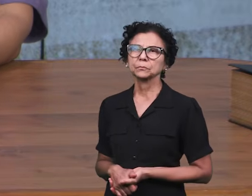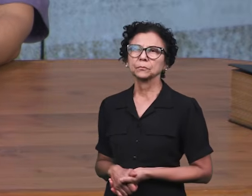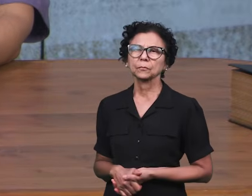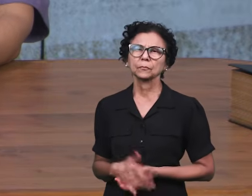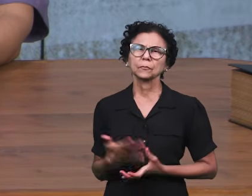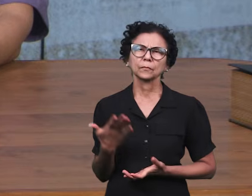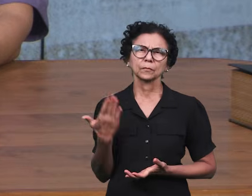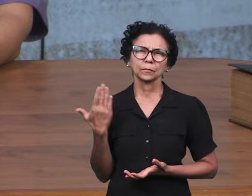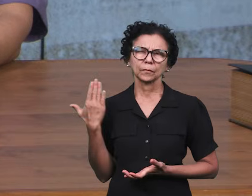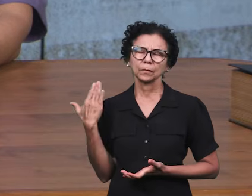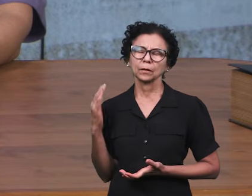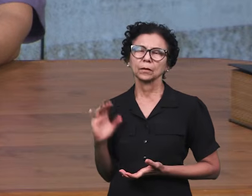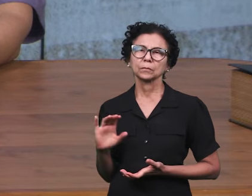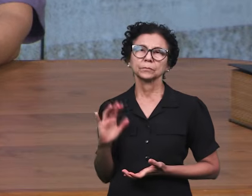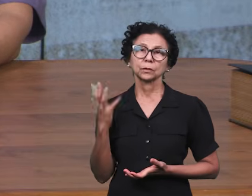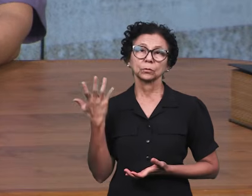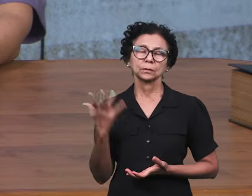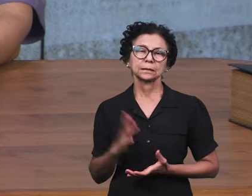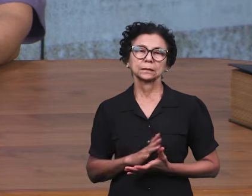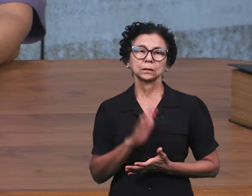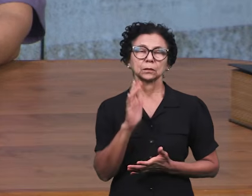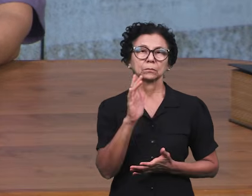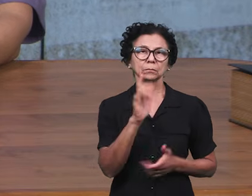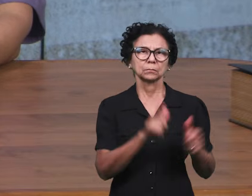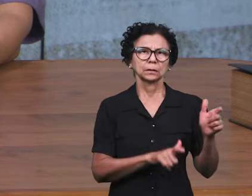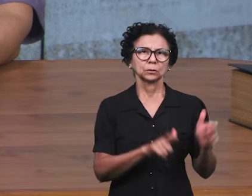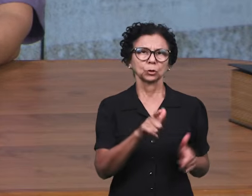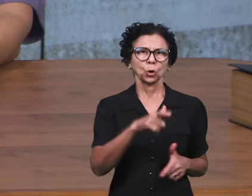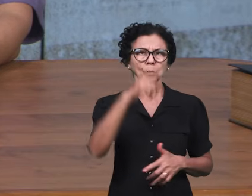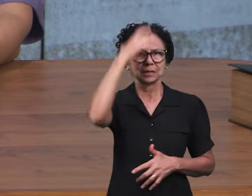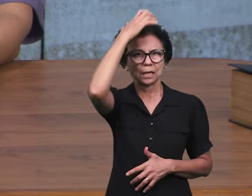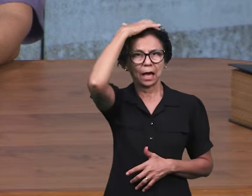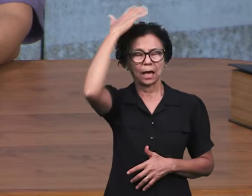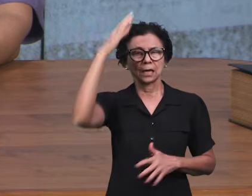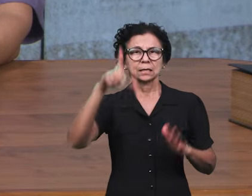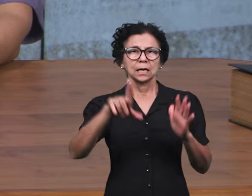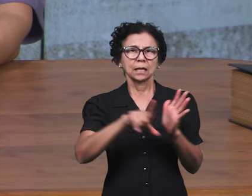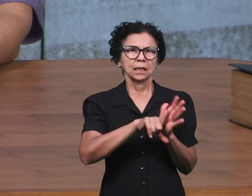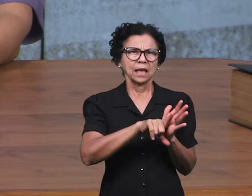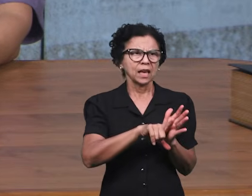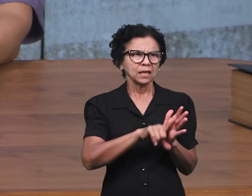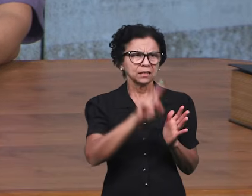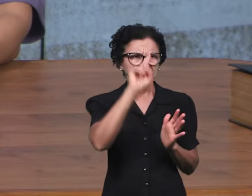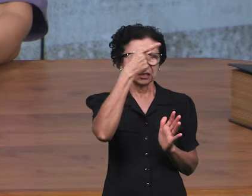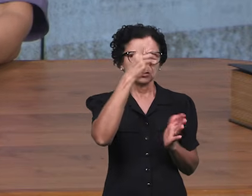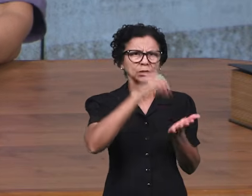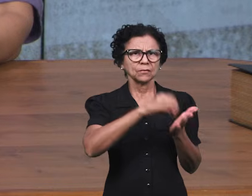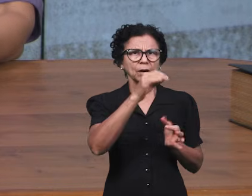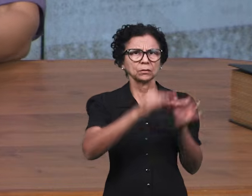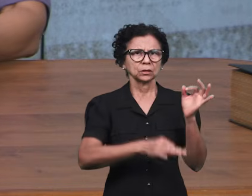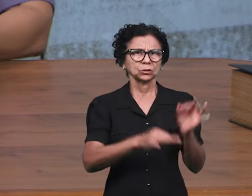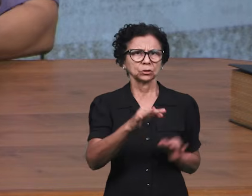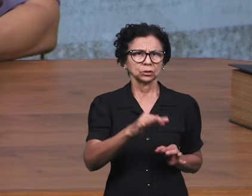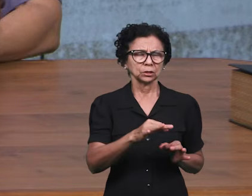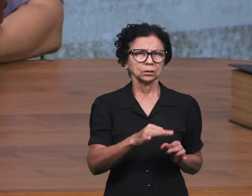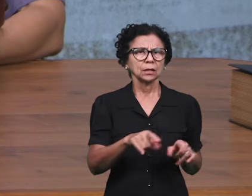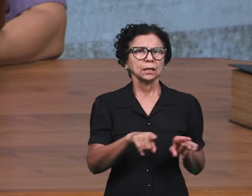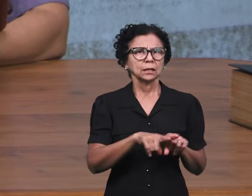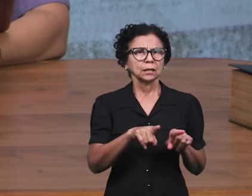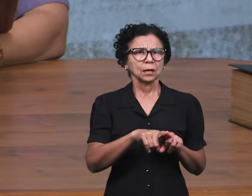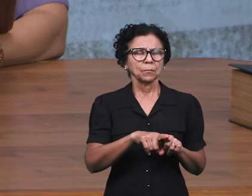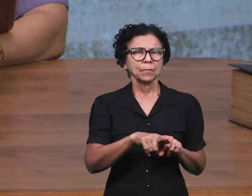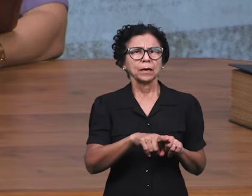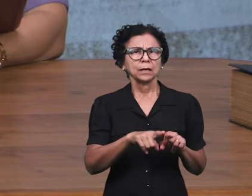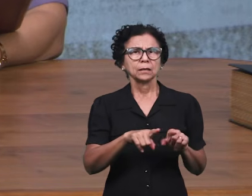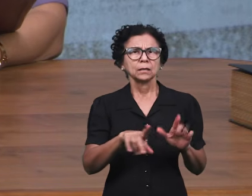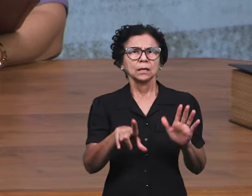Ai dos que decretam leis injustas e dos escrivães que escrevem perversidades